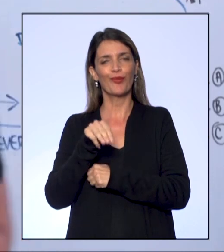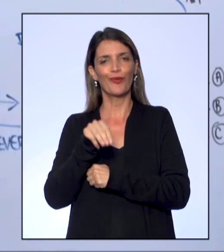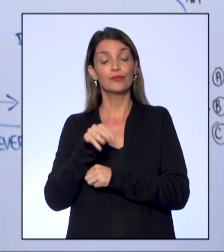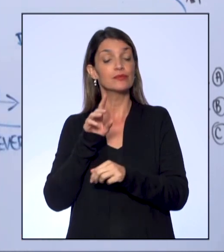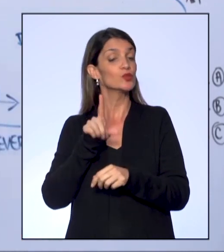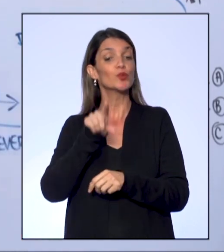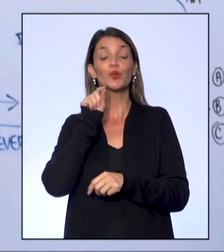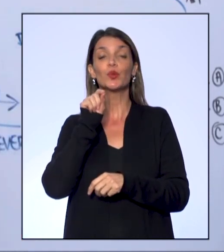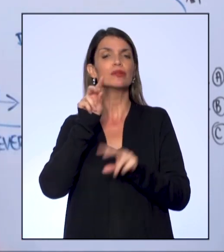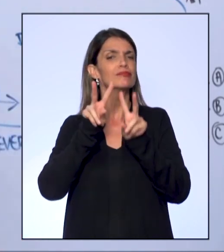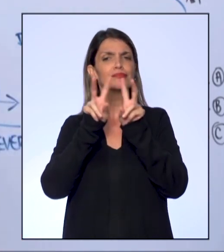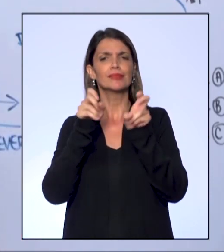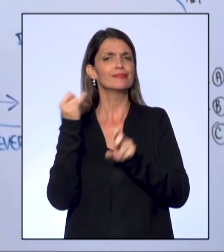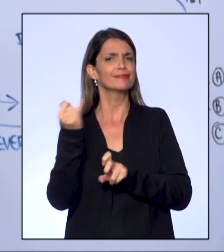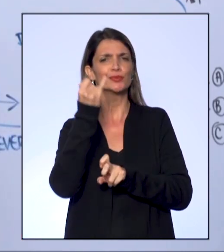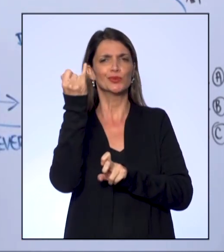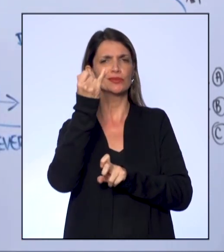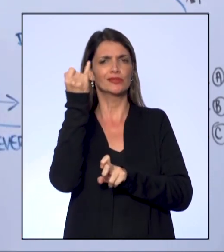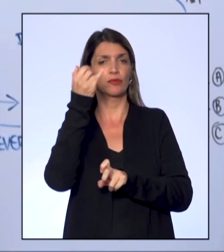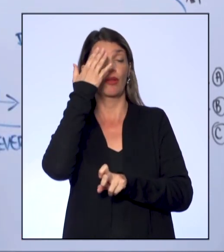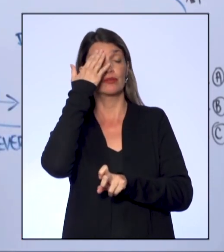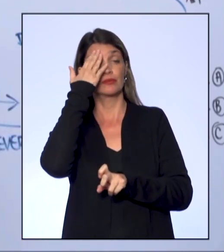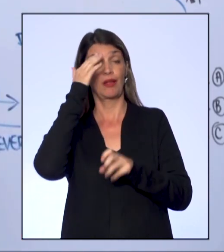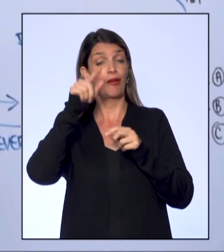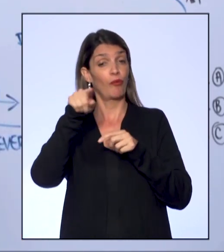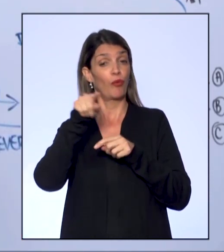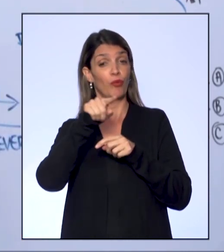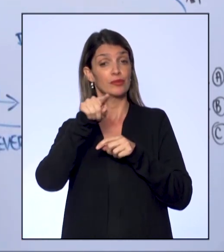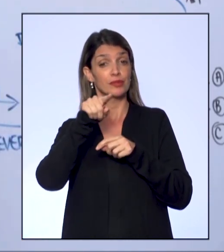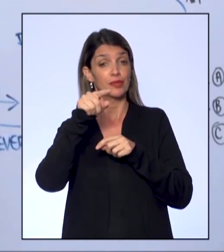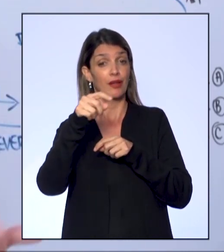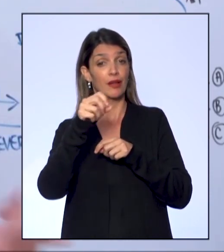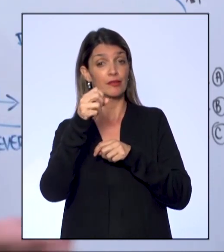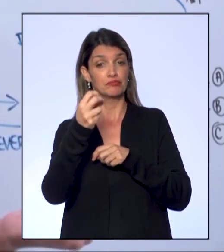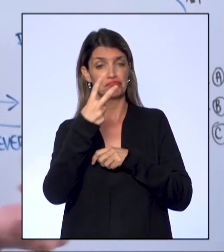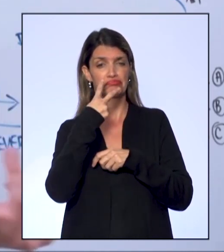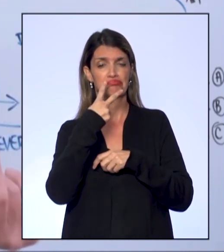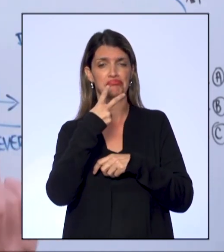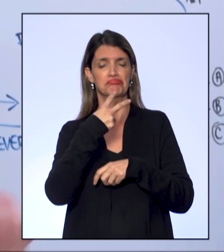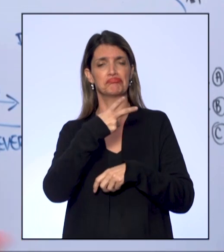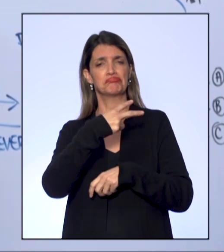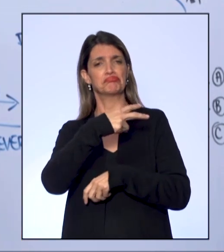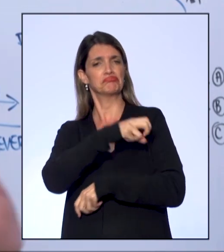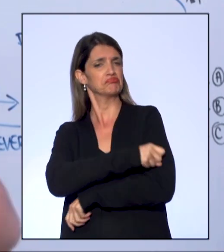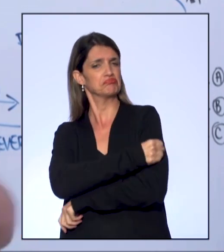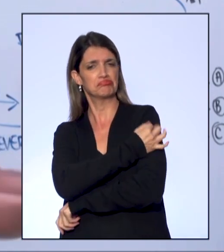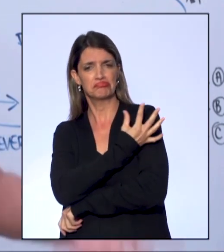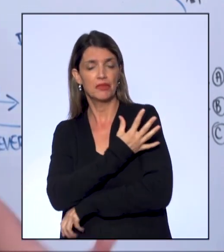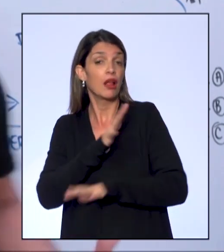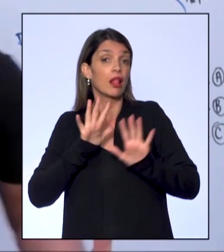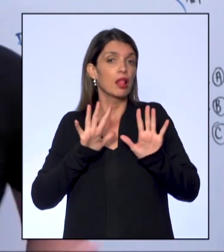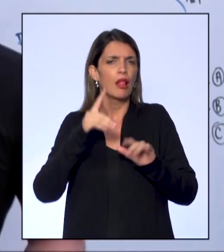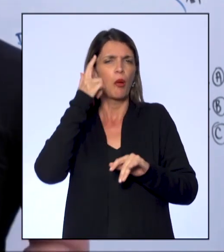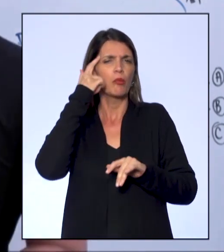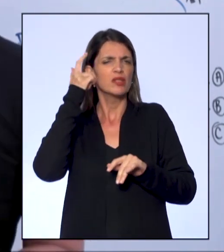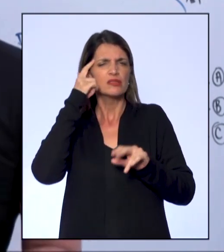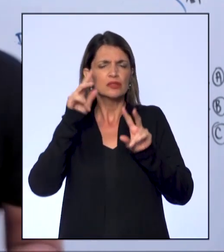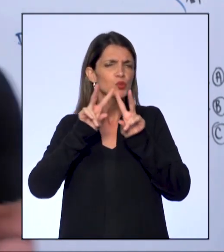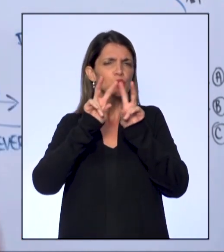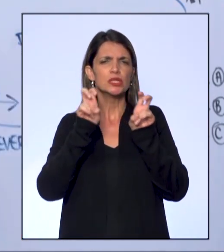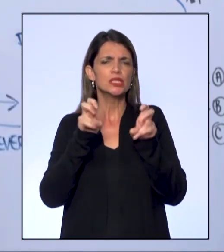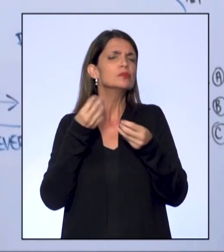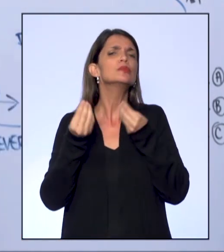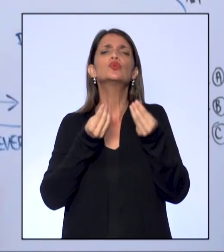um tema, galera, muito importante. Eu sei que quem está do outro lado pode estar no ensino fundamental. Então eu pensei num tema, Kennedy, como